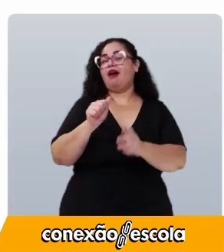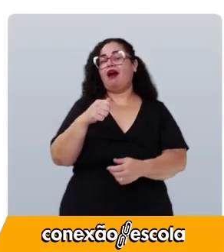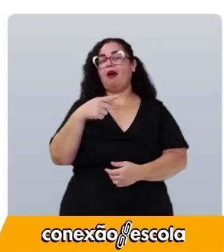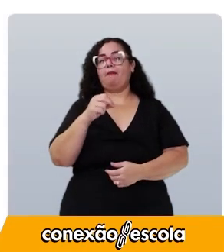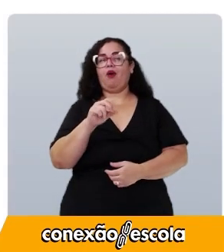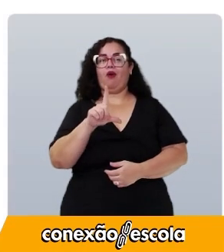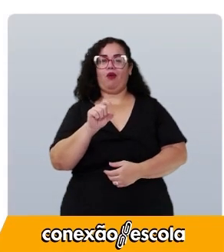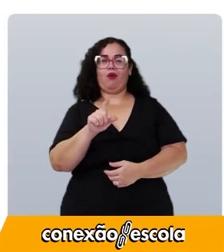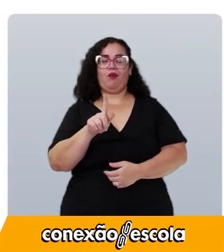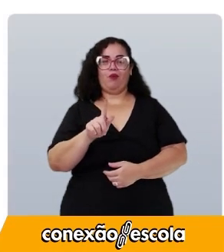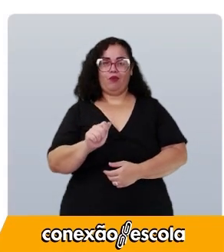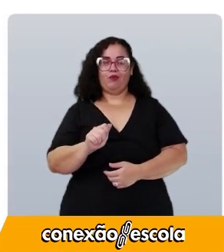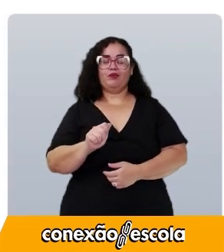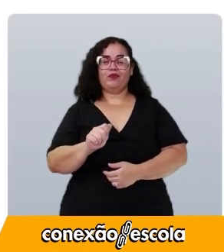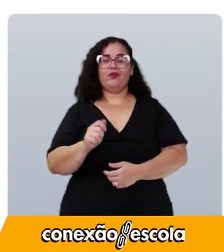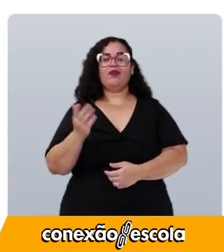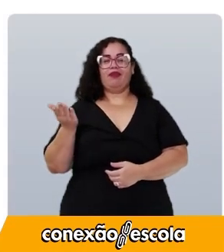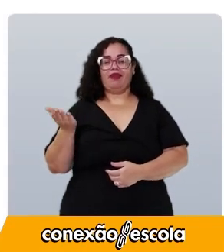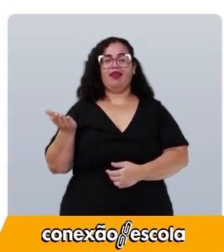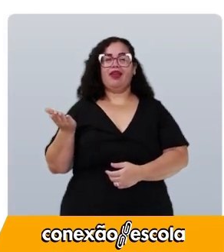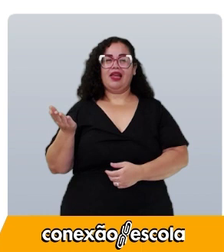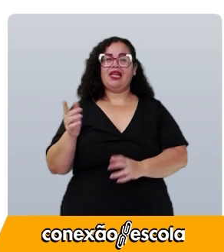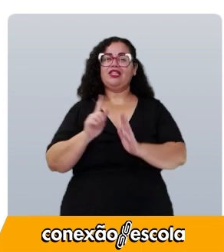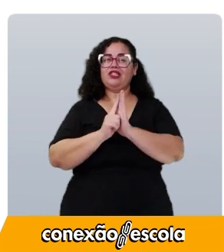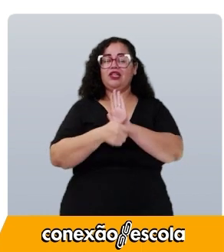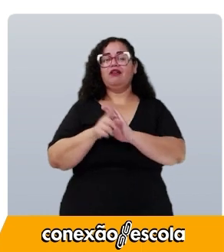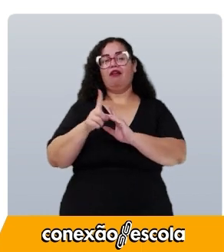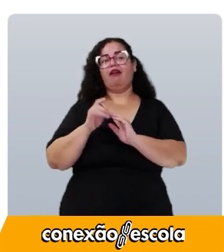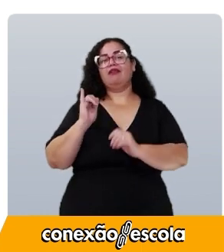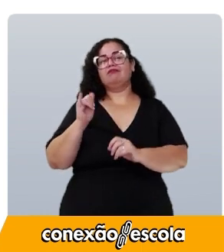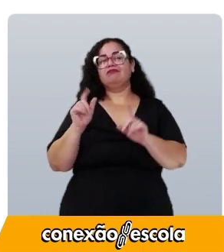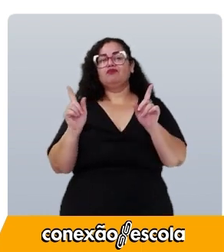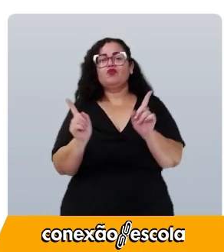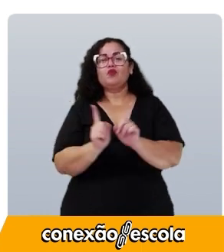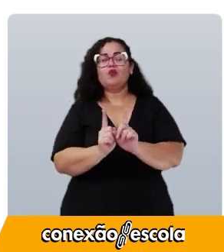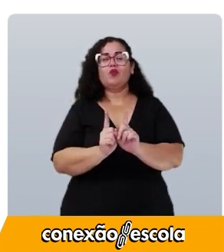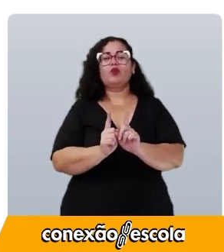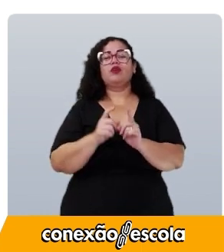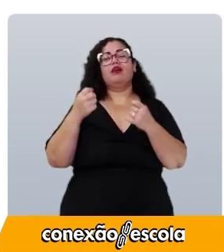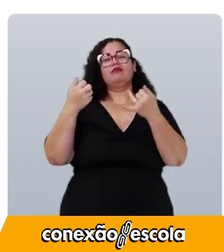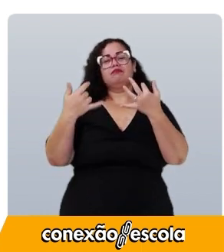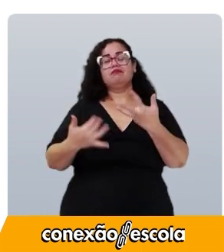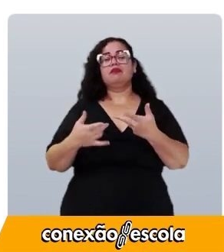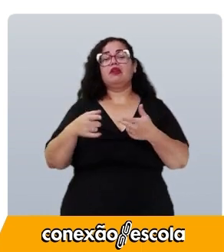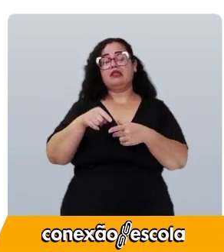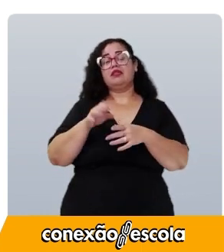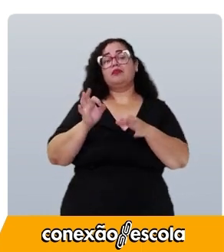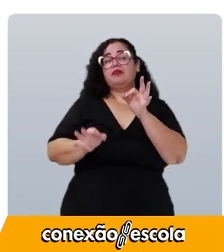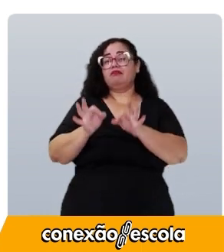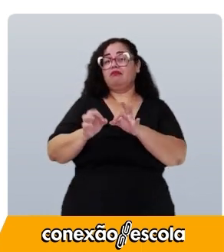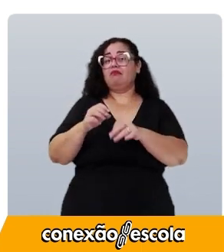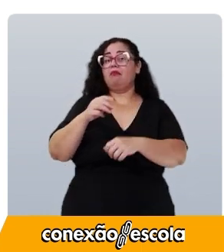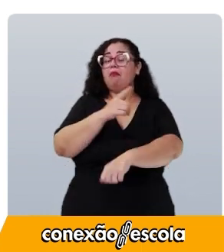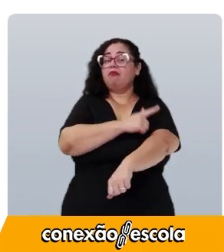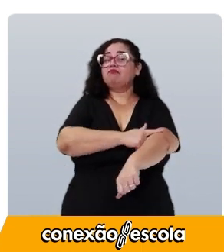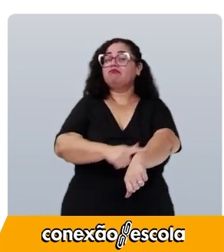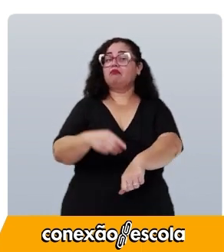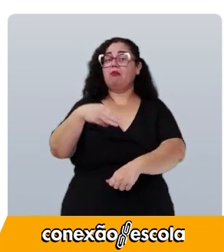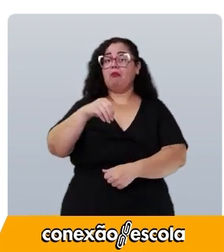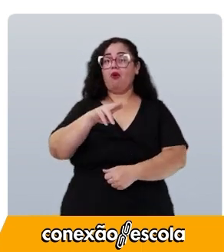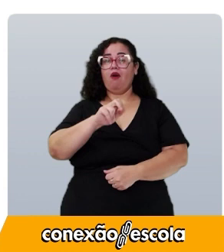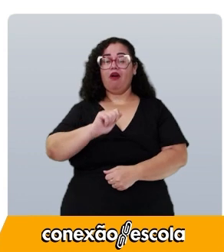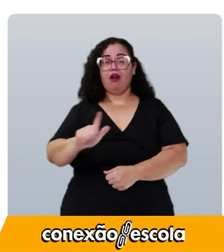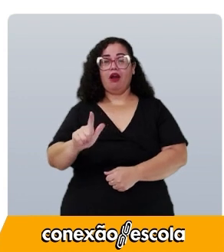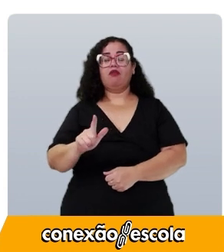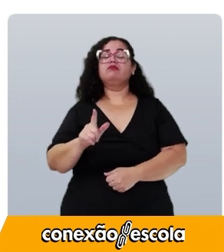apólogo. Esse gênero é uma narrativa curta que traz de maneira implícita um julgamento moral